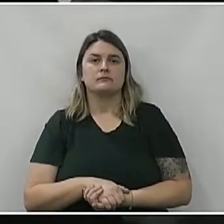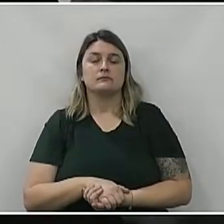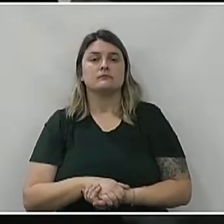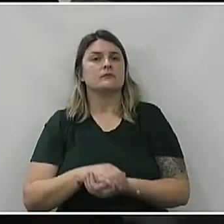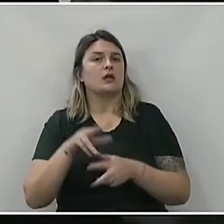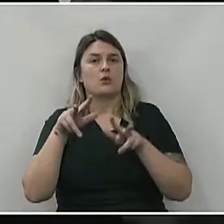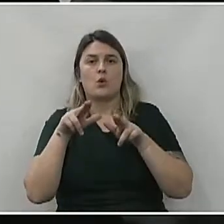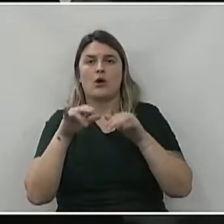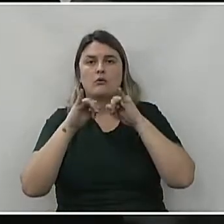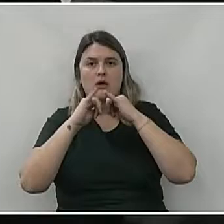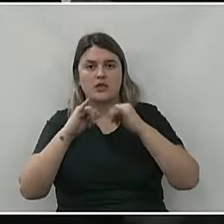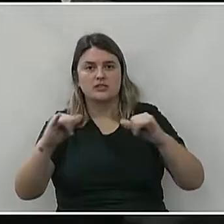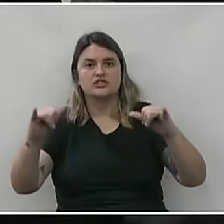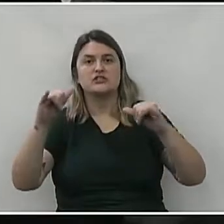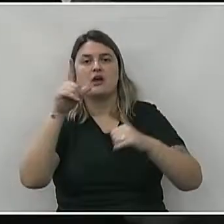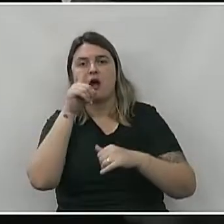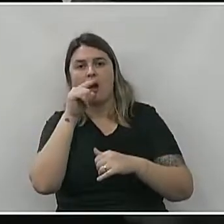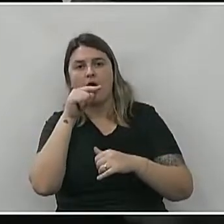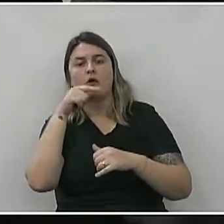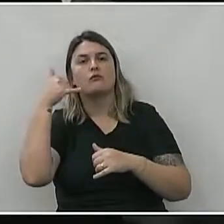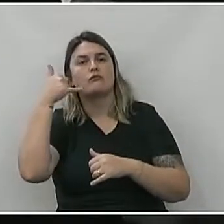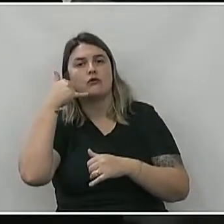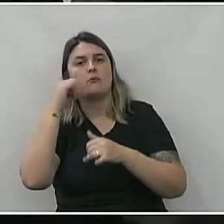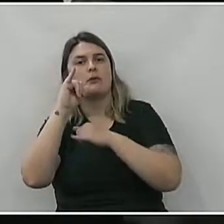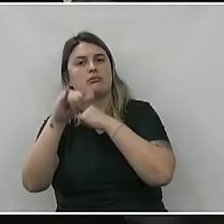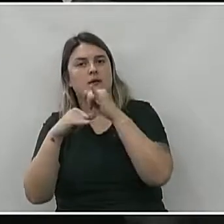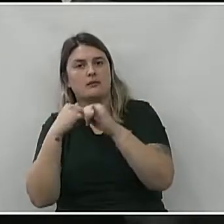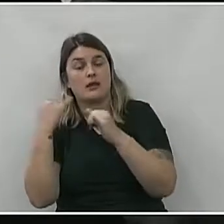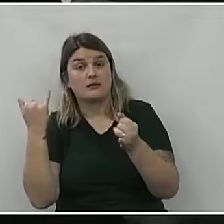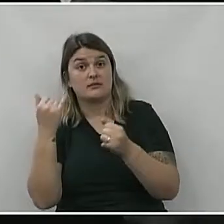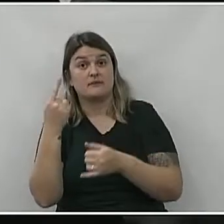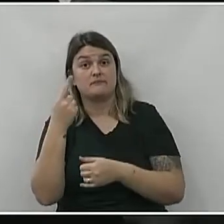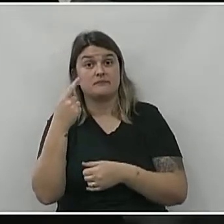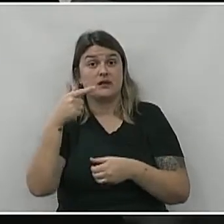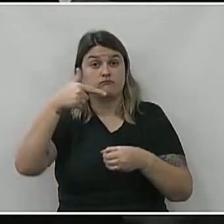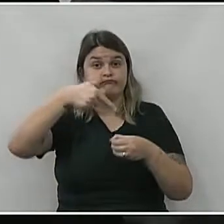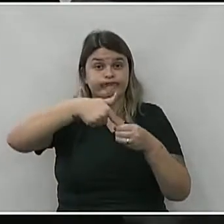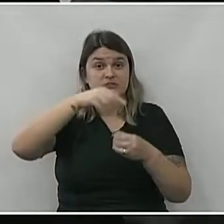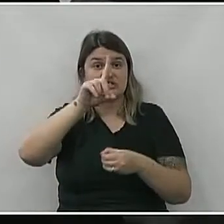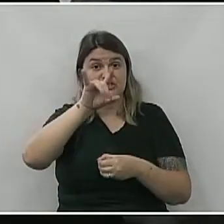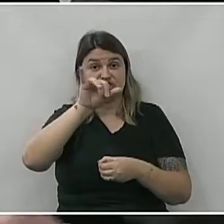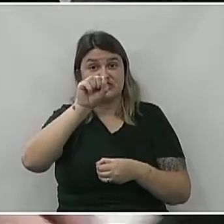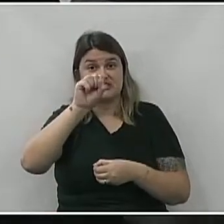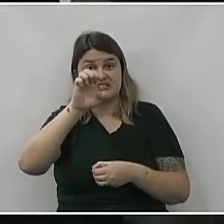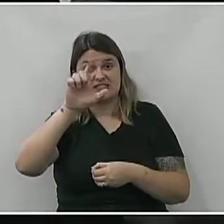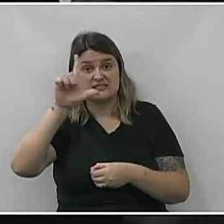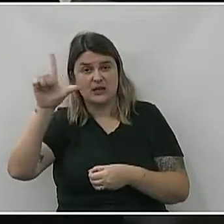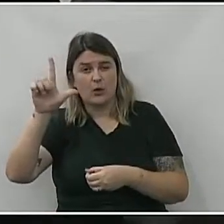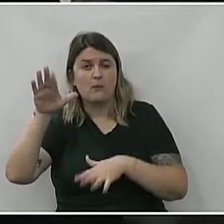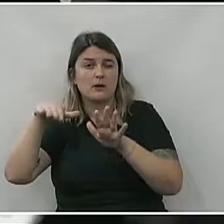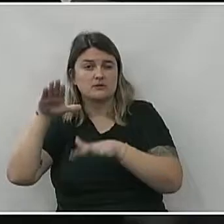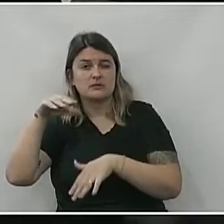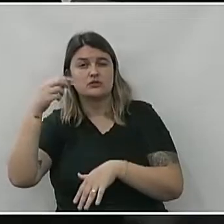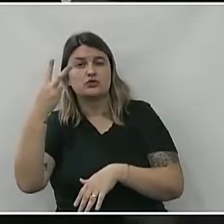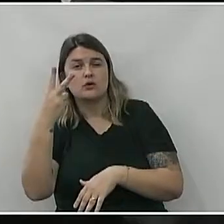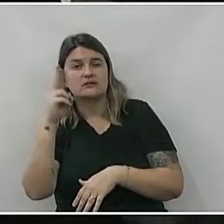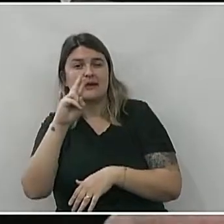a energia elétrica, água, telefone, internet, etc. O diesel, só para vocês entenderem, em dezembro de 2018, custava em torno de